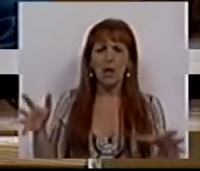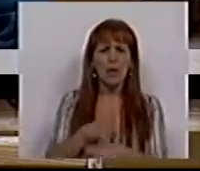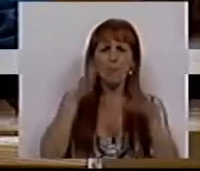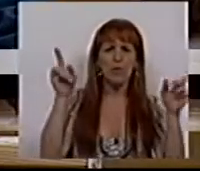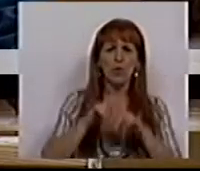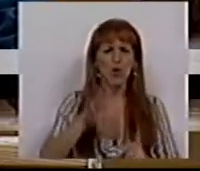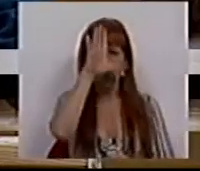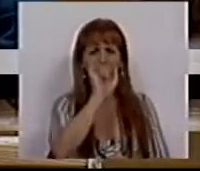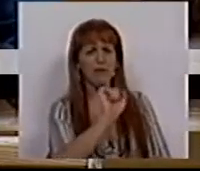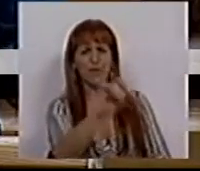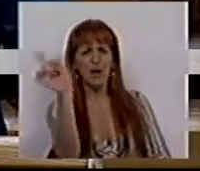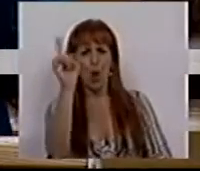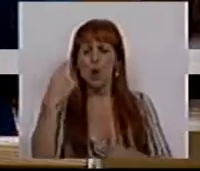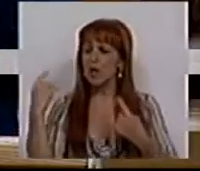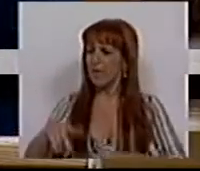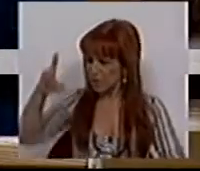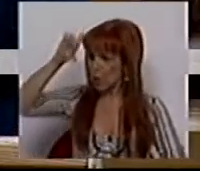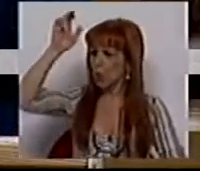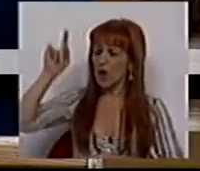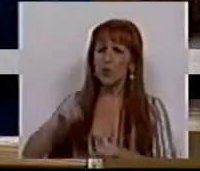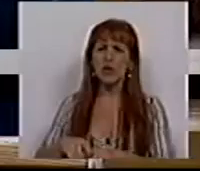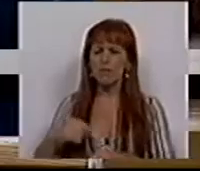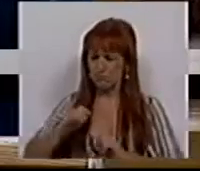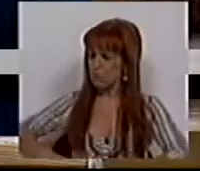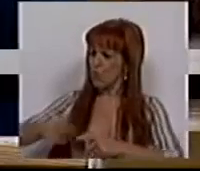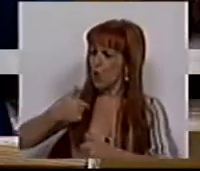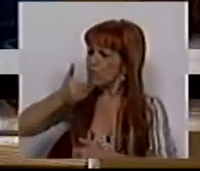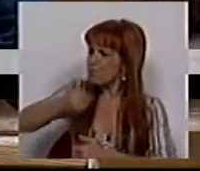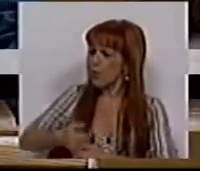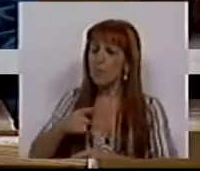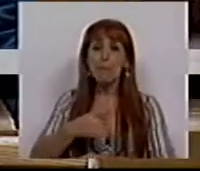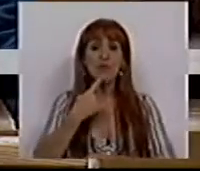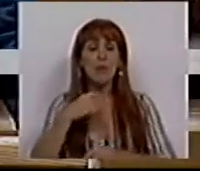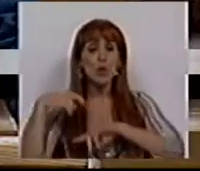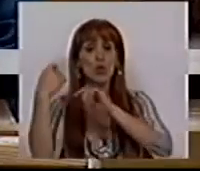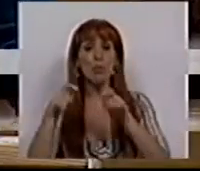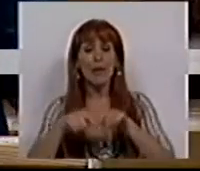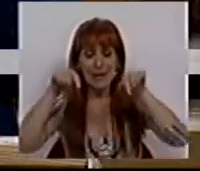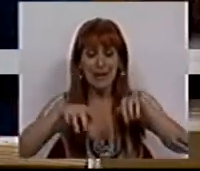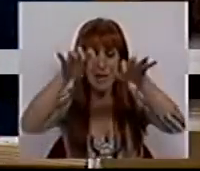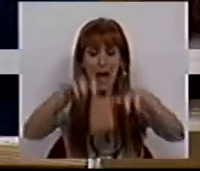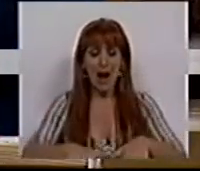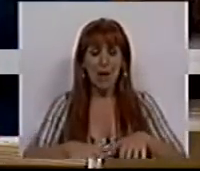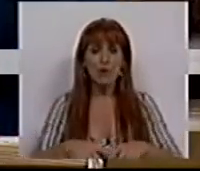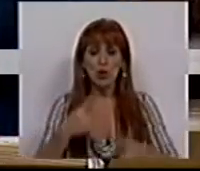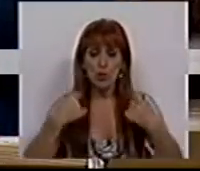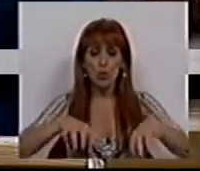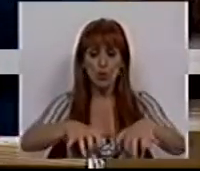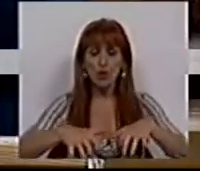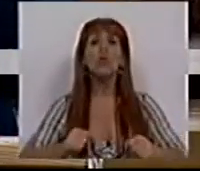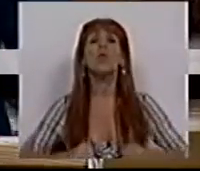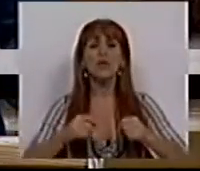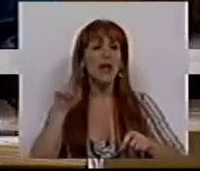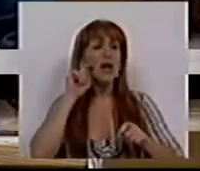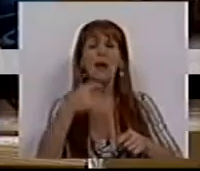maioria, nem do governo. Tivemos a coragem e a maturidade de perceber que o debate na assembleia no plenário